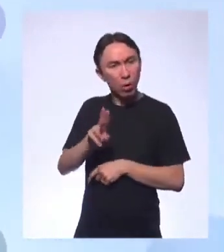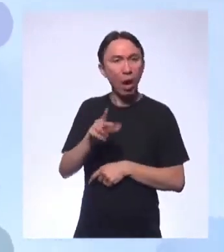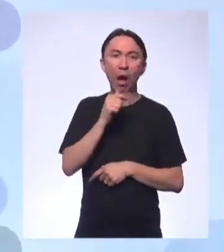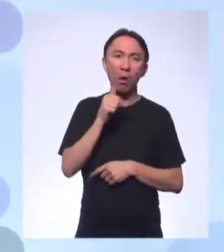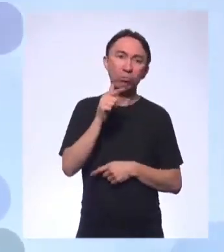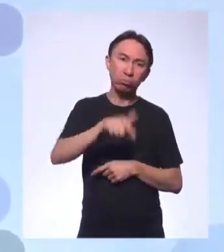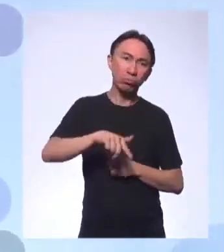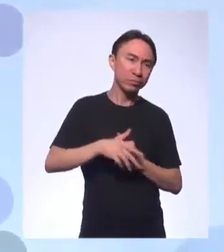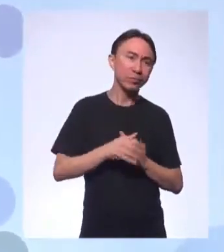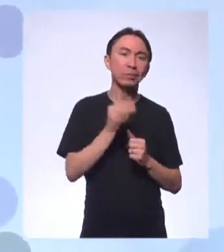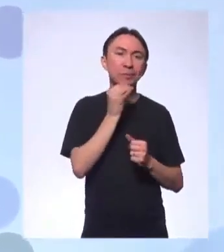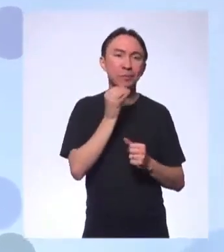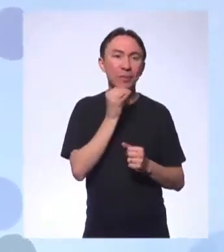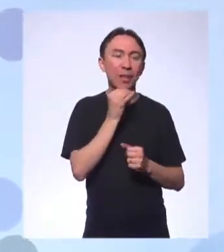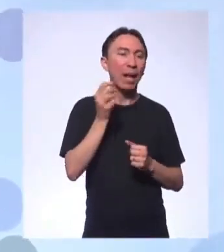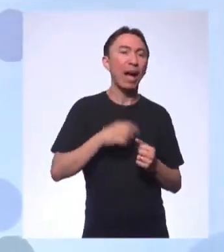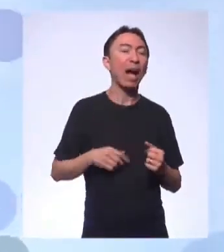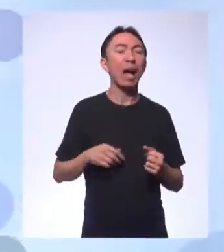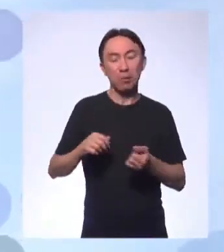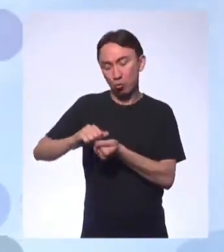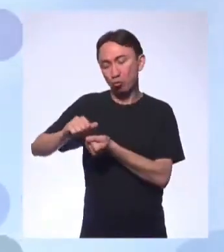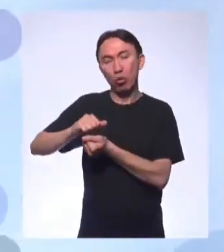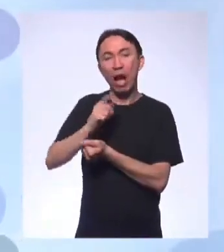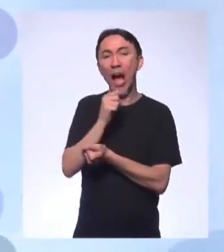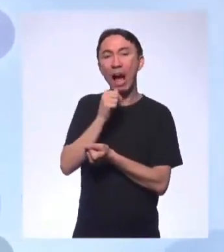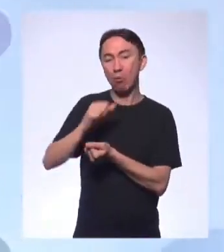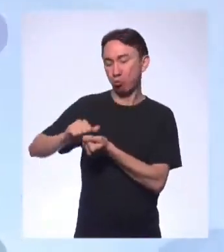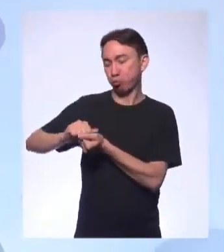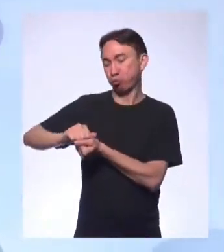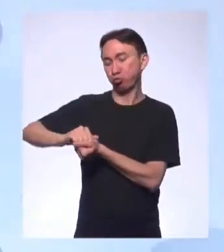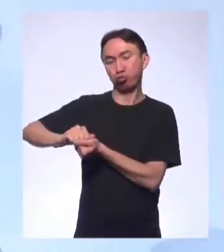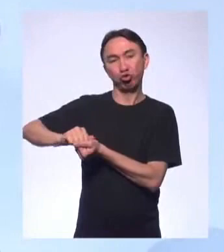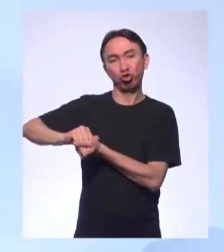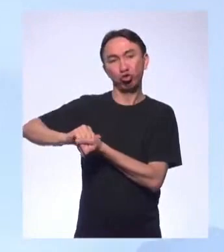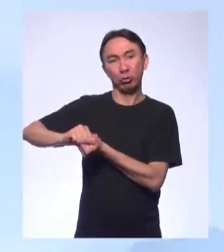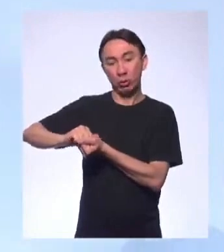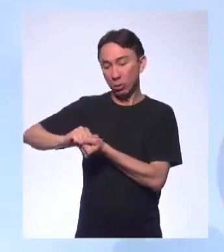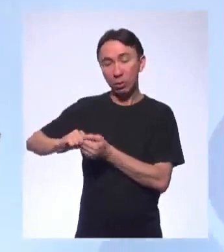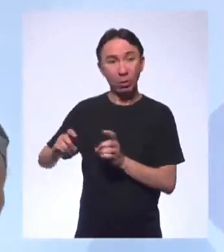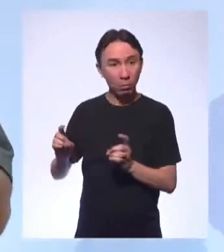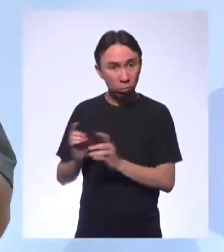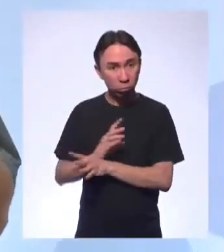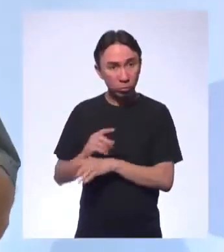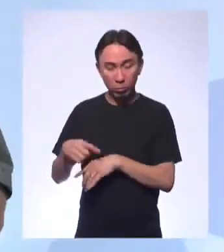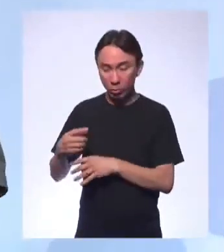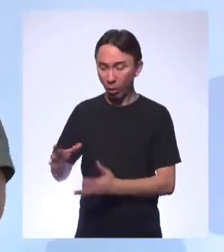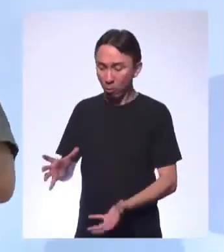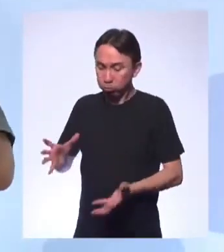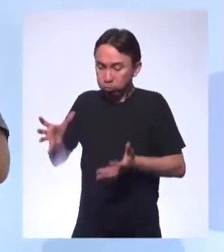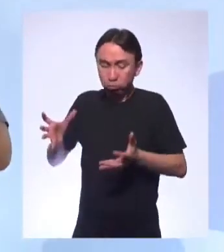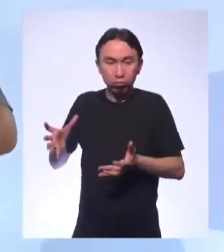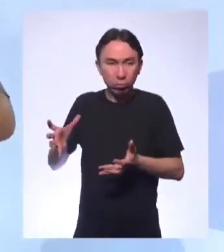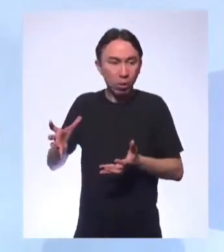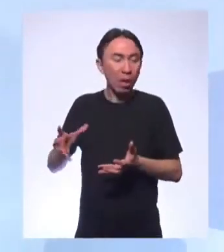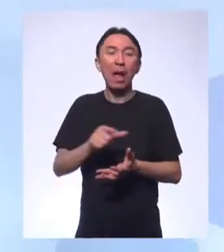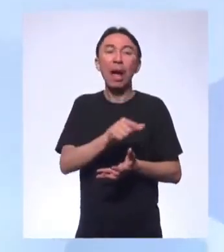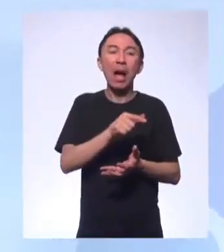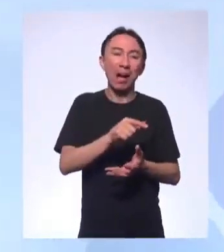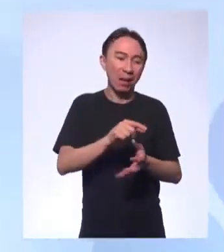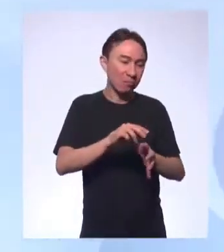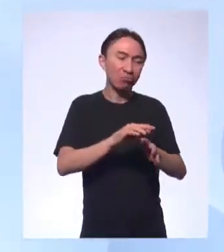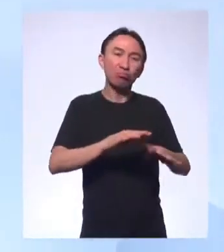uma roupa, você utiliza aquela água para, né, lavar a calçada, lavar o quintal, etc. e tal. Portanto, é uma